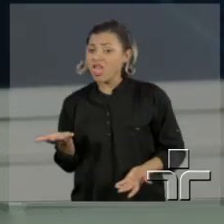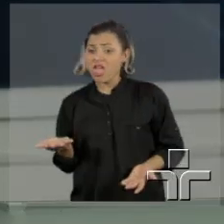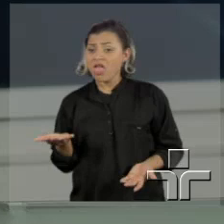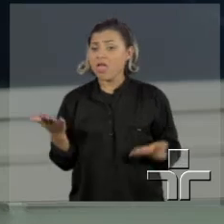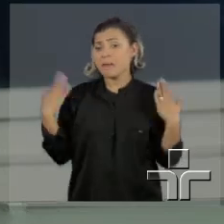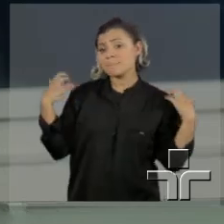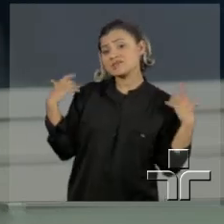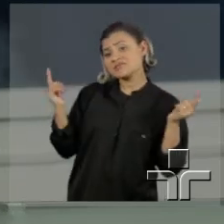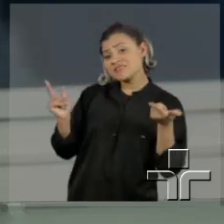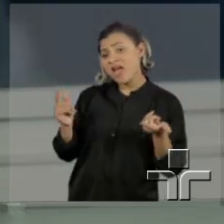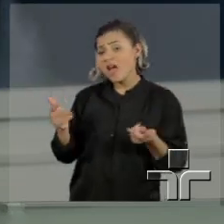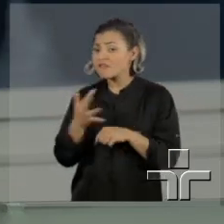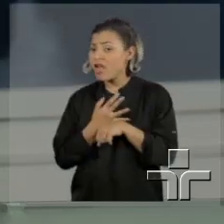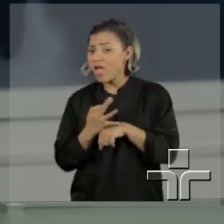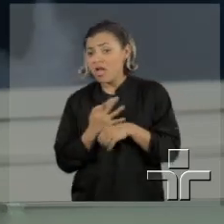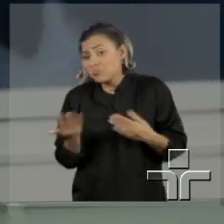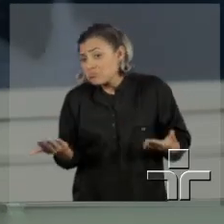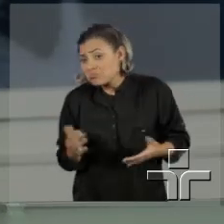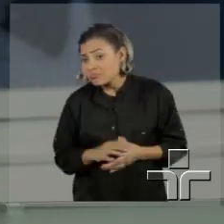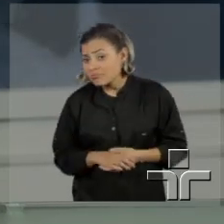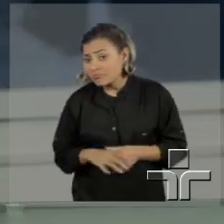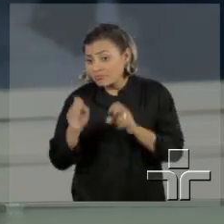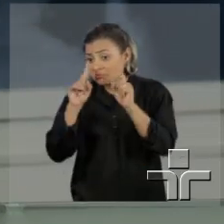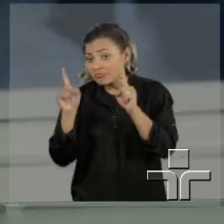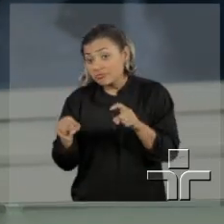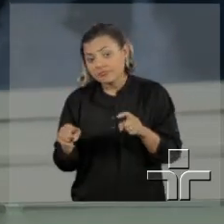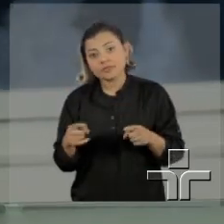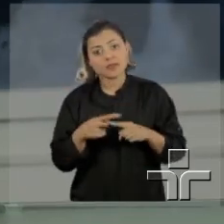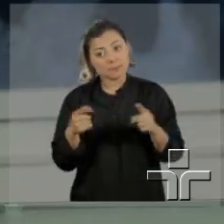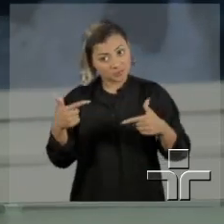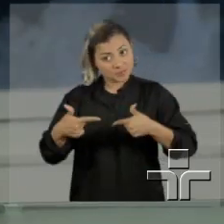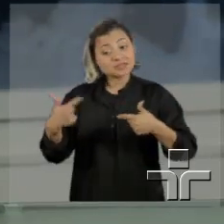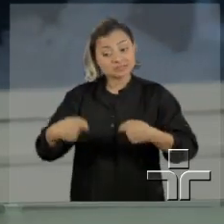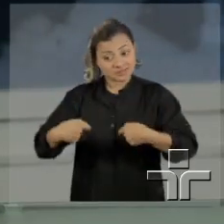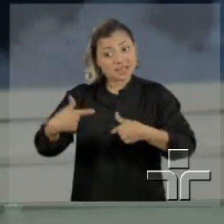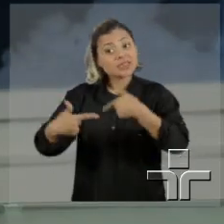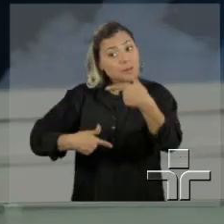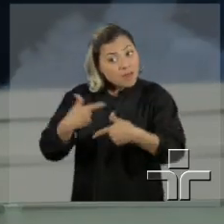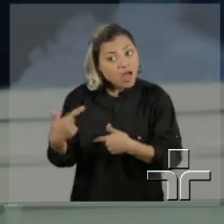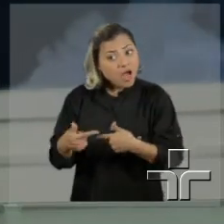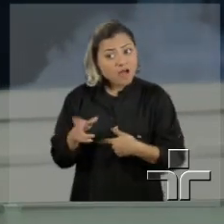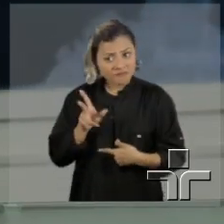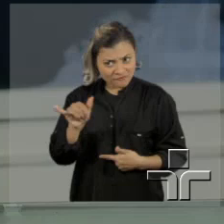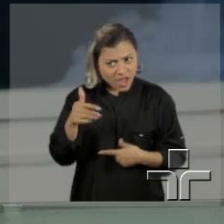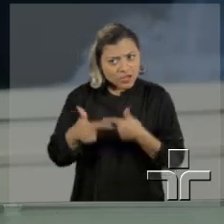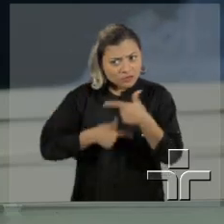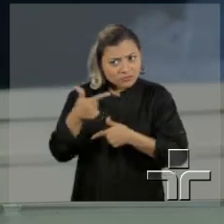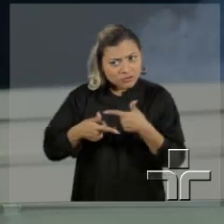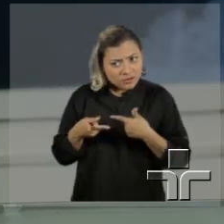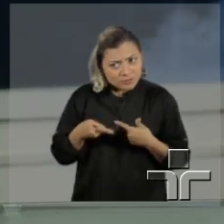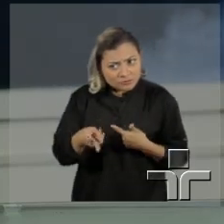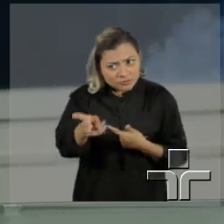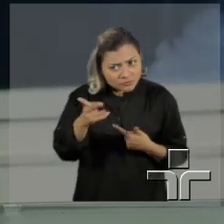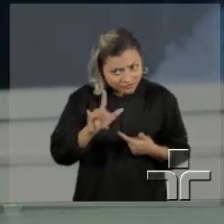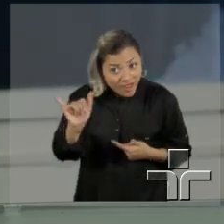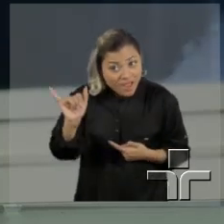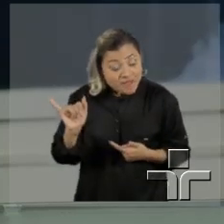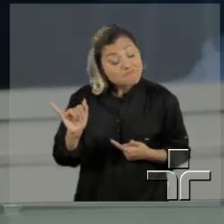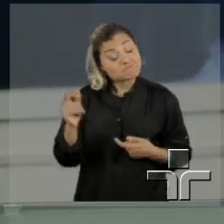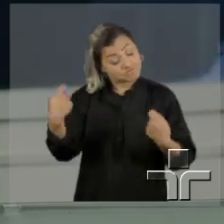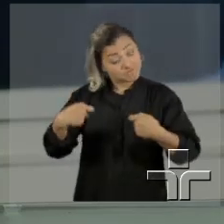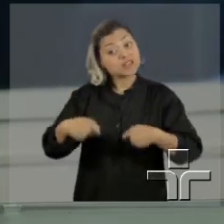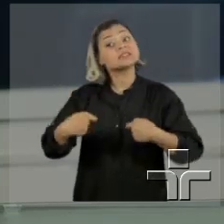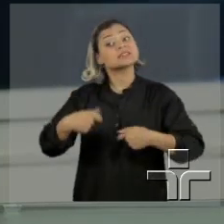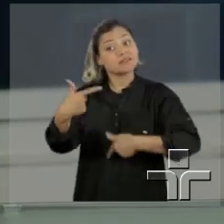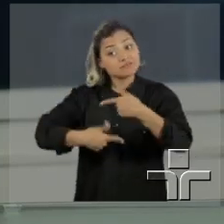sei. A grande questão é que tem que trabalhar, então eles devem continuar trabalhando pelo bem das suas funções